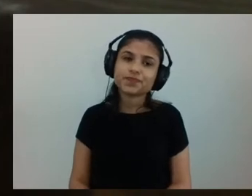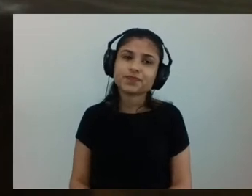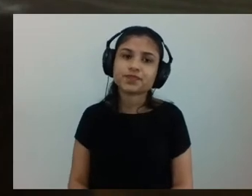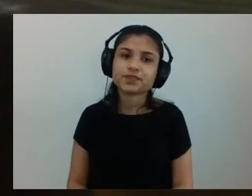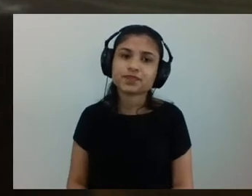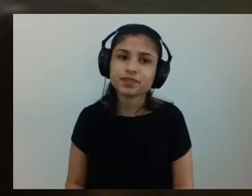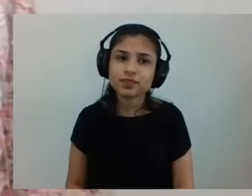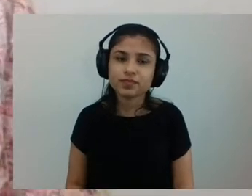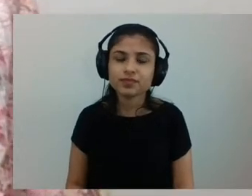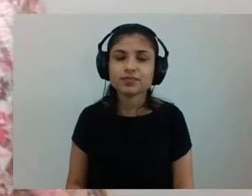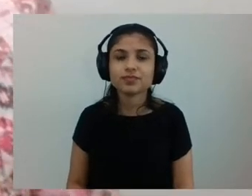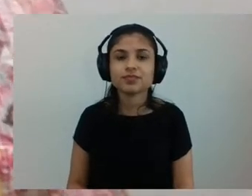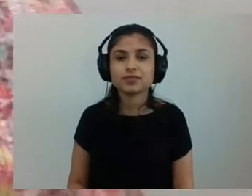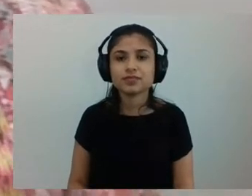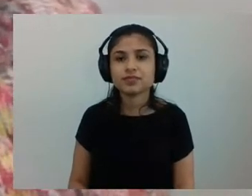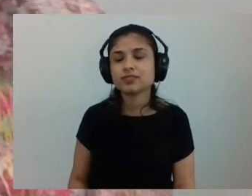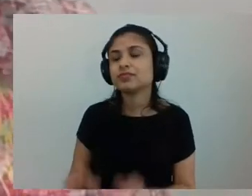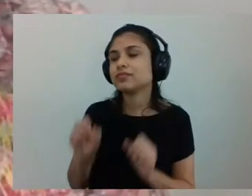Ok.